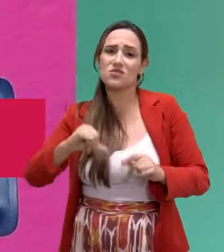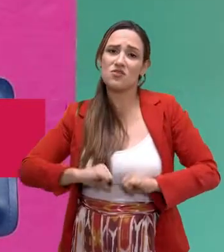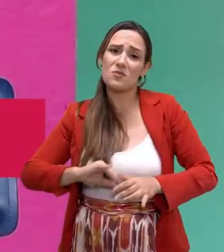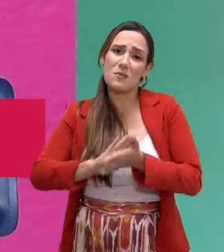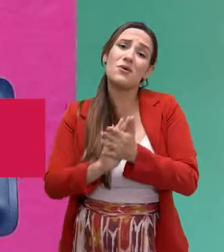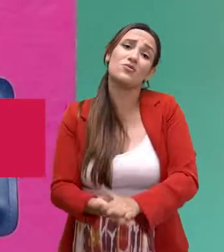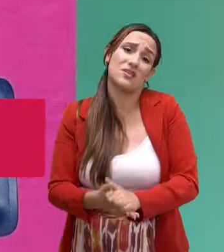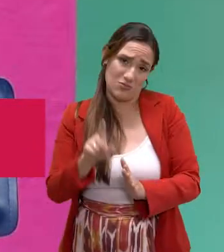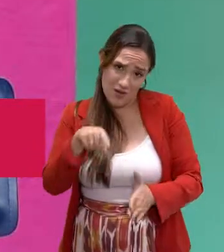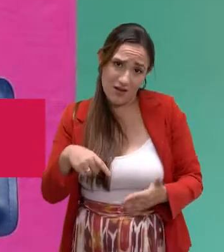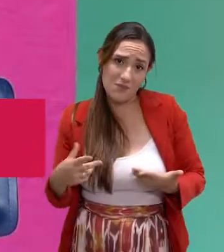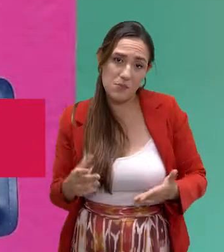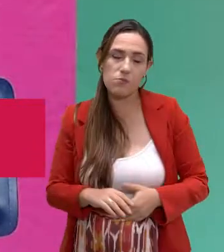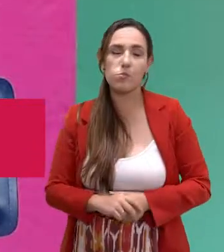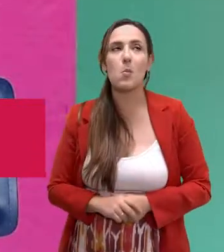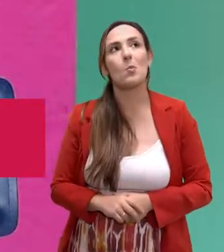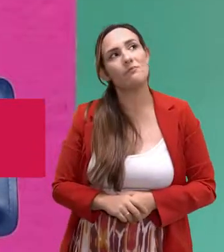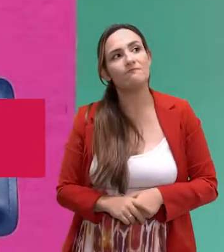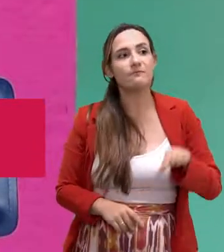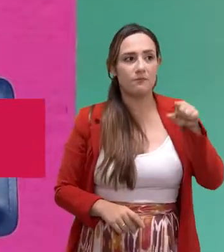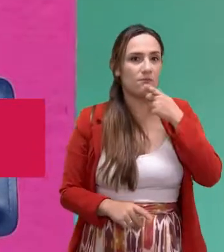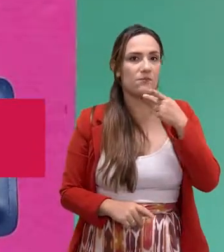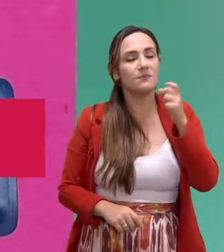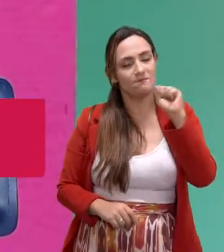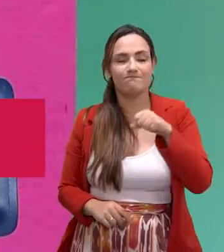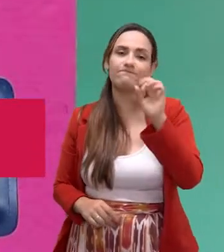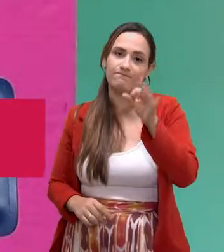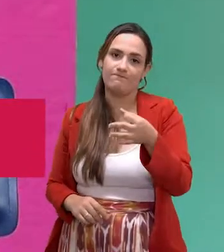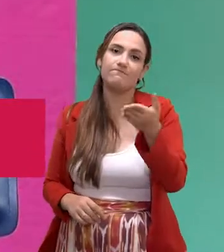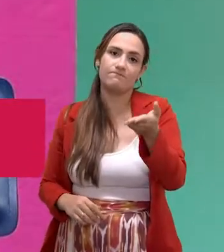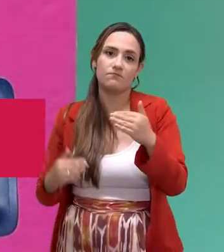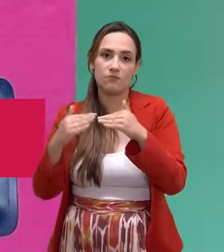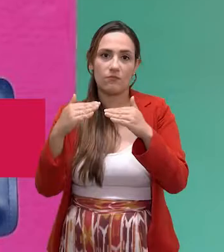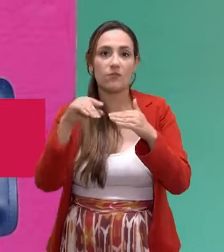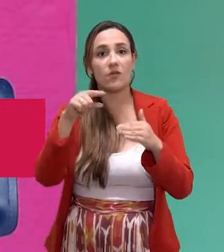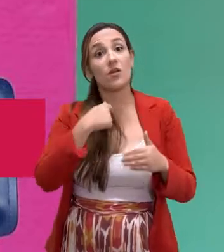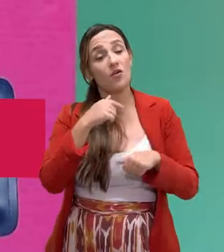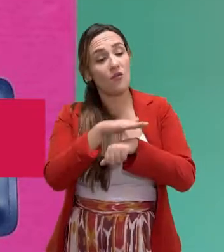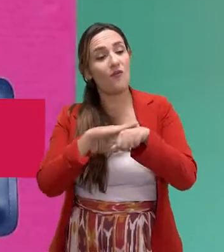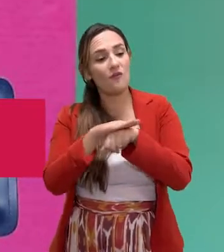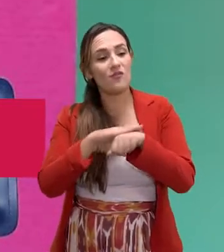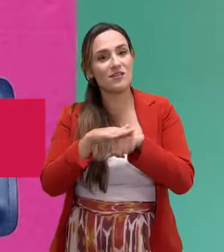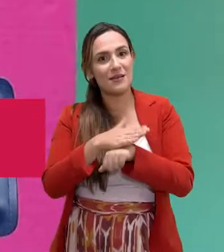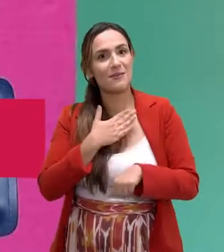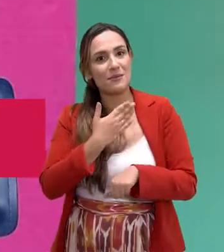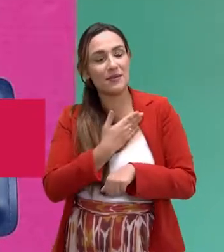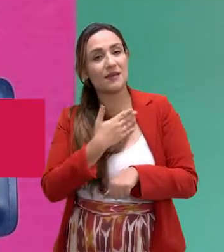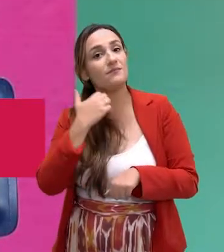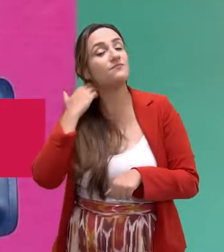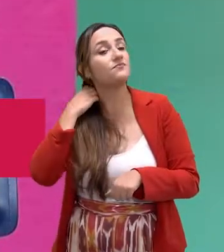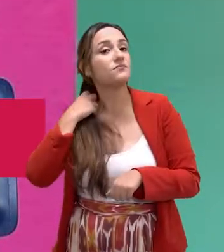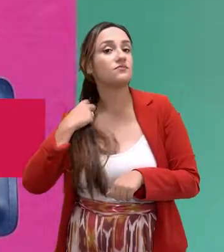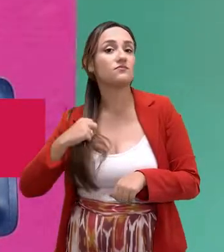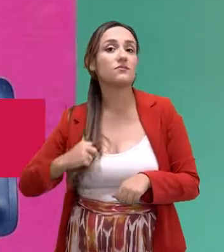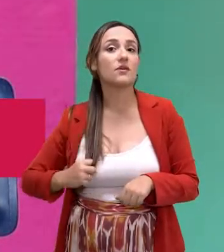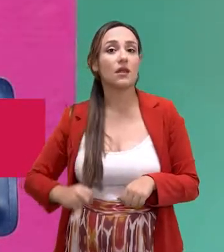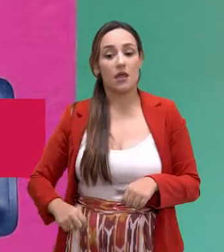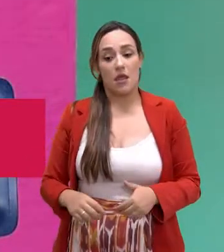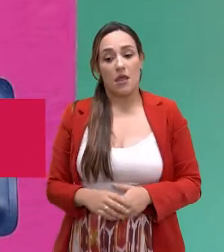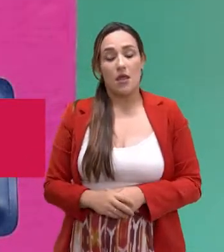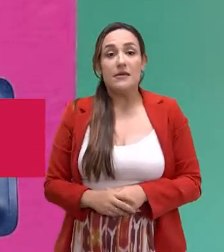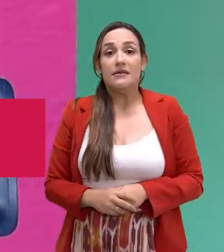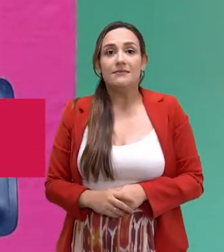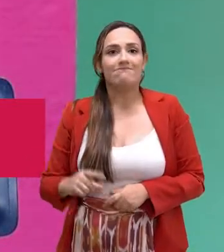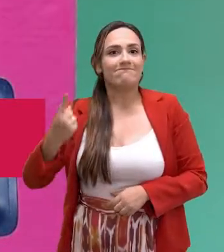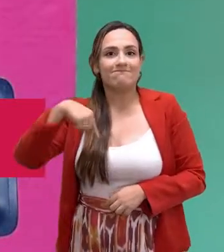certeza. Como eu falava agora há pouco, até comentava com as amigas aqui, falando sobre o assunto que nós não